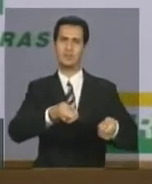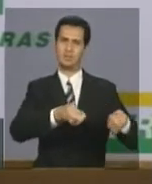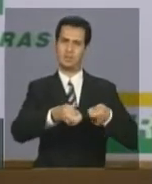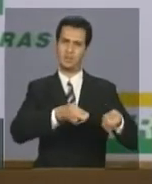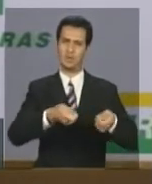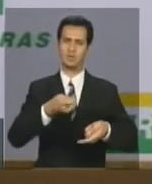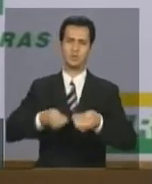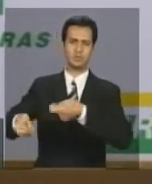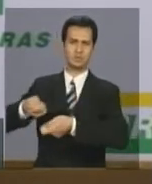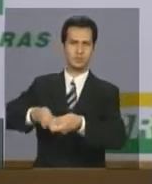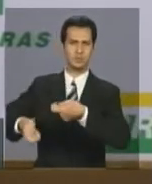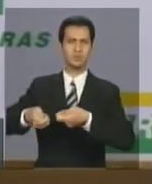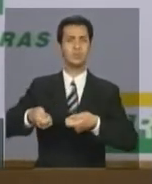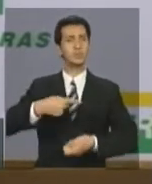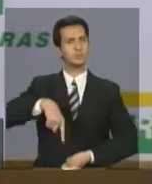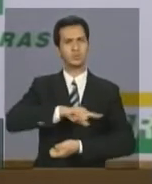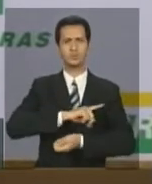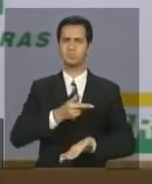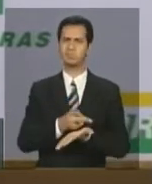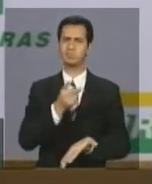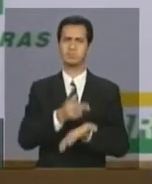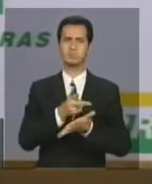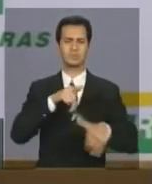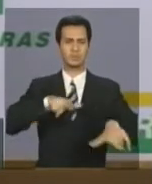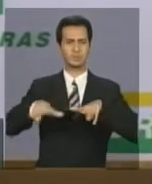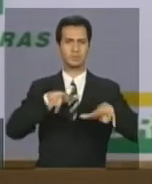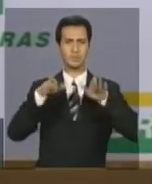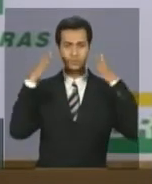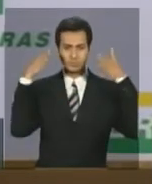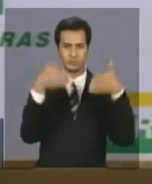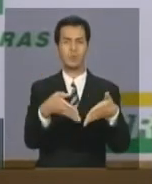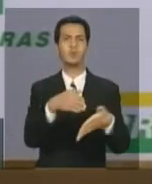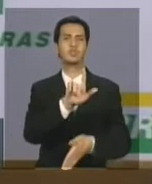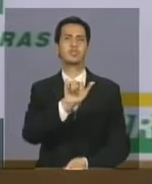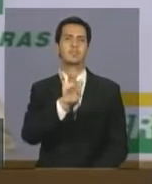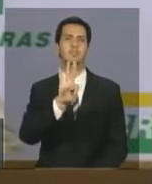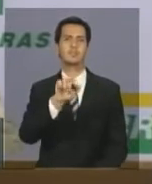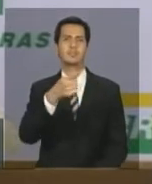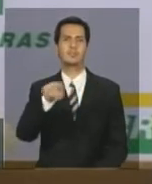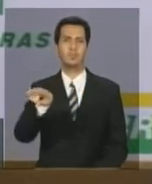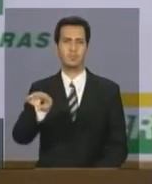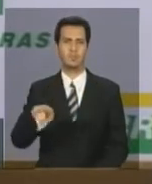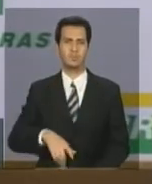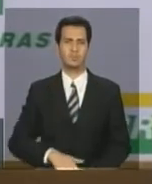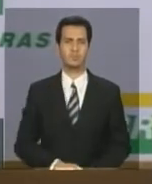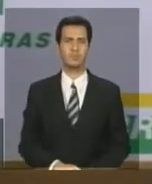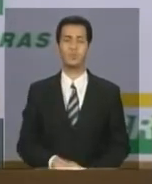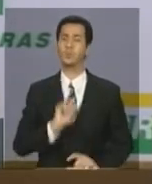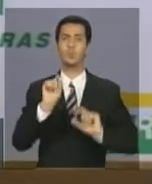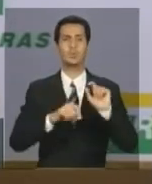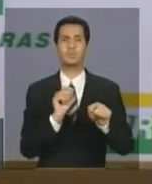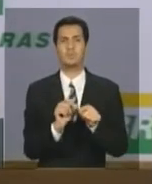trabalhado pela gestão. E o que nós vamos fazer é